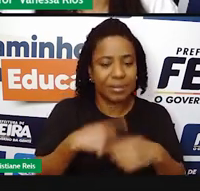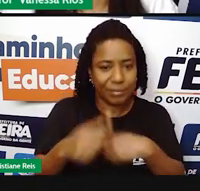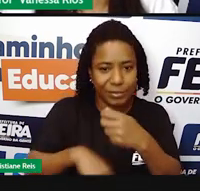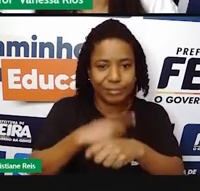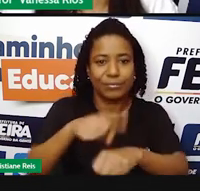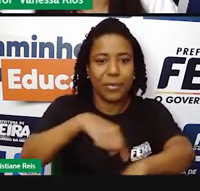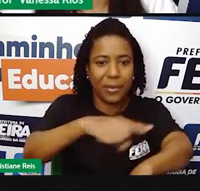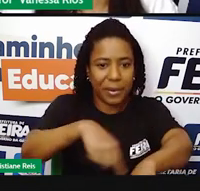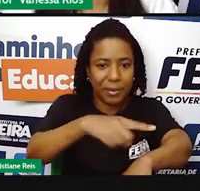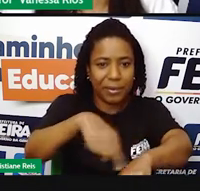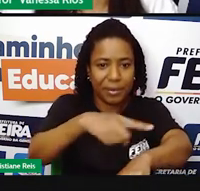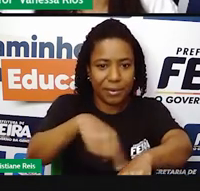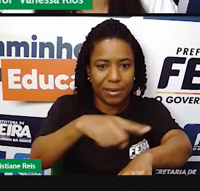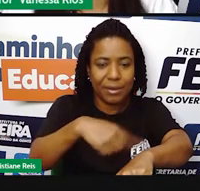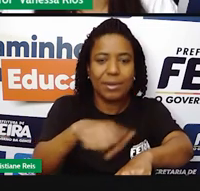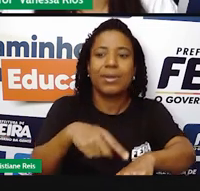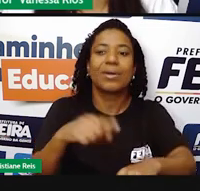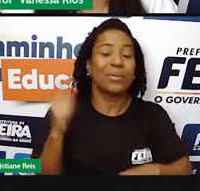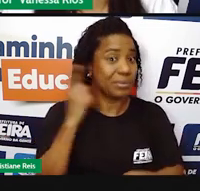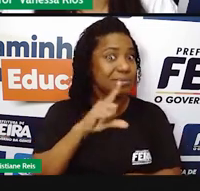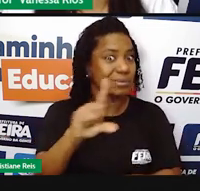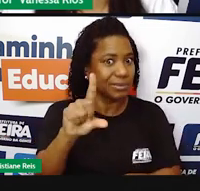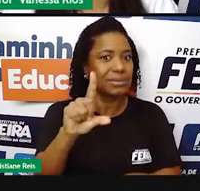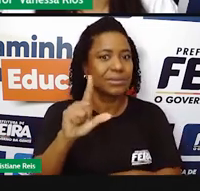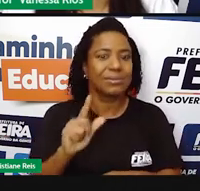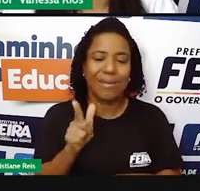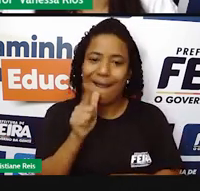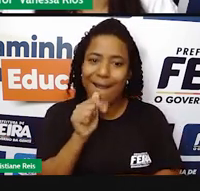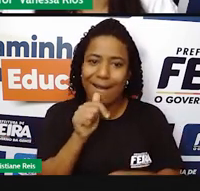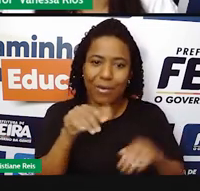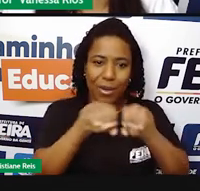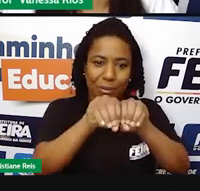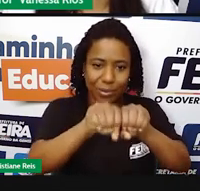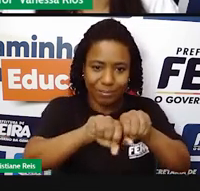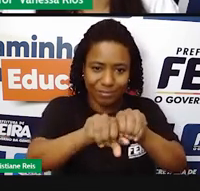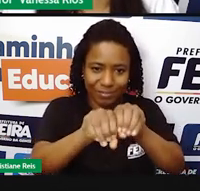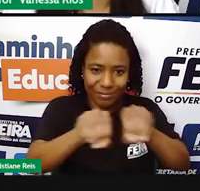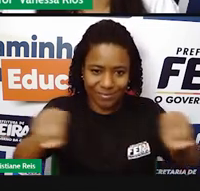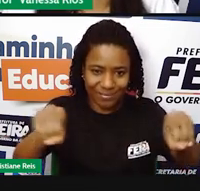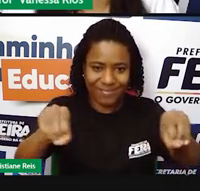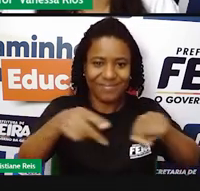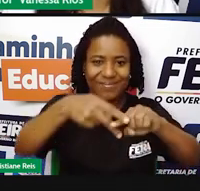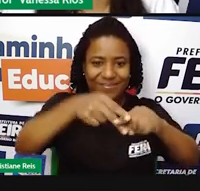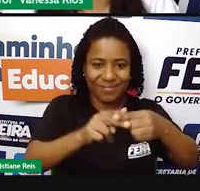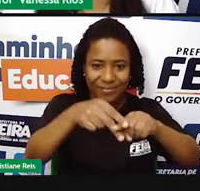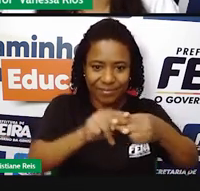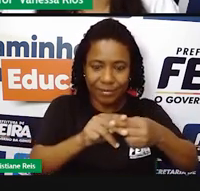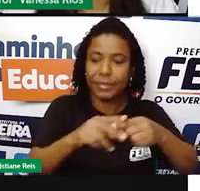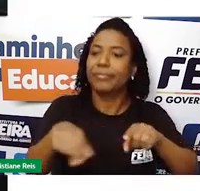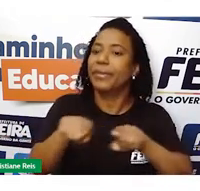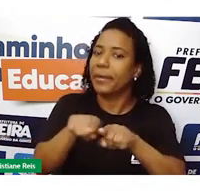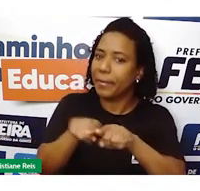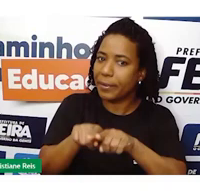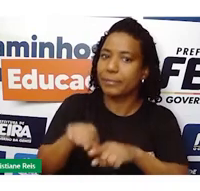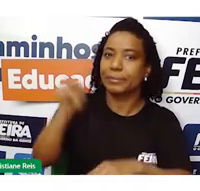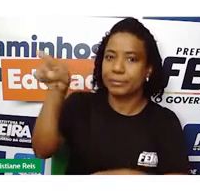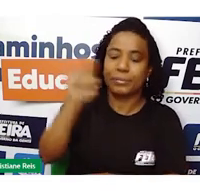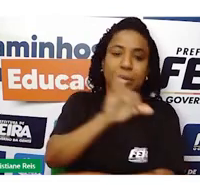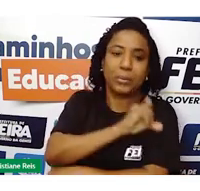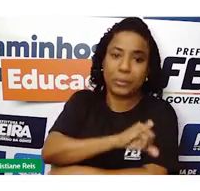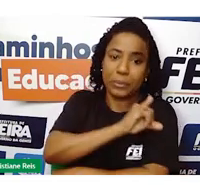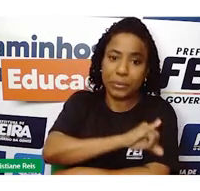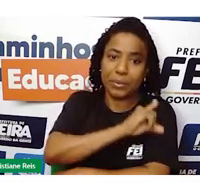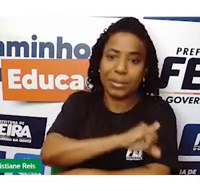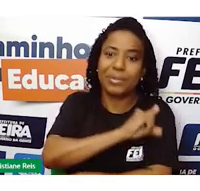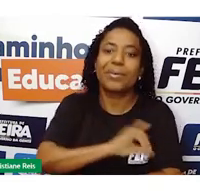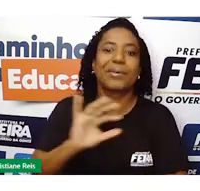tiveram um abastecimento normalizado. Água também desperdiçada no Rio de Janeiro. No último sábado, depois do rompimento de uma